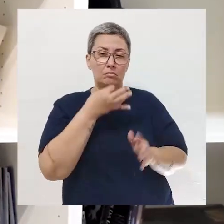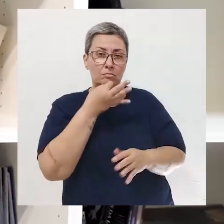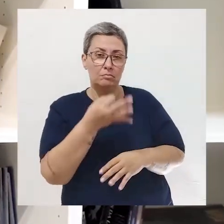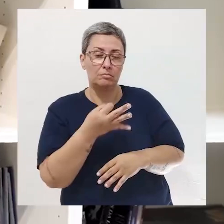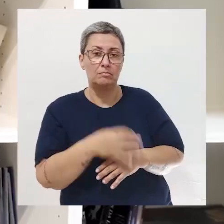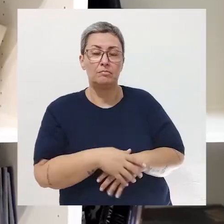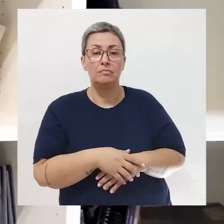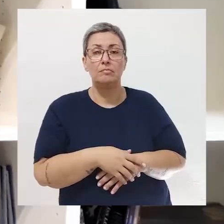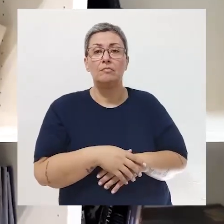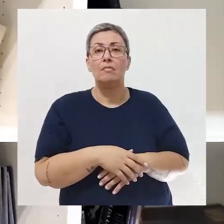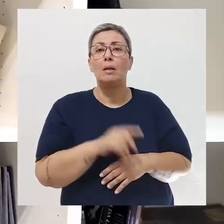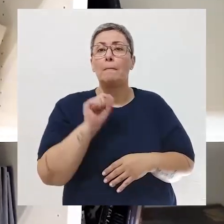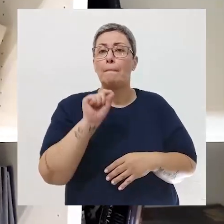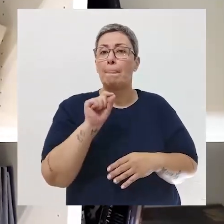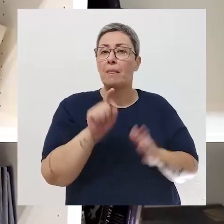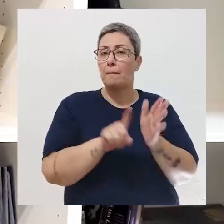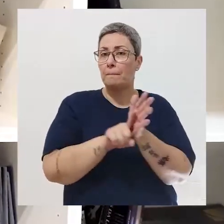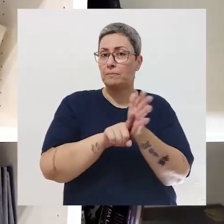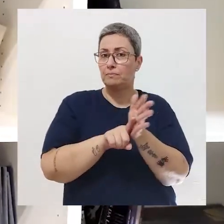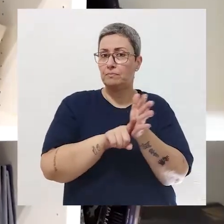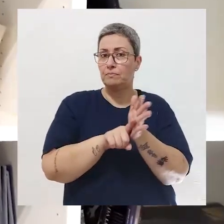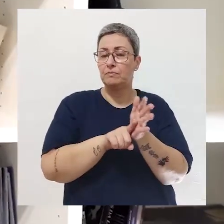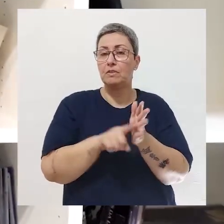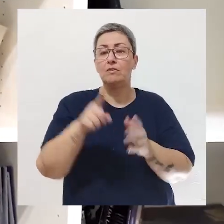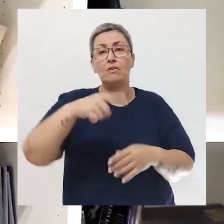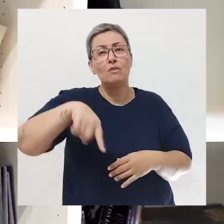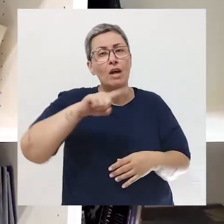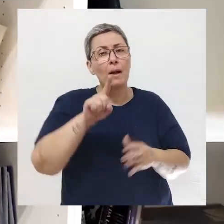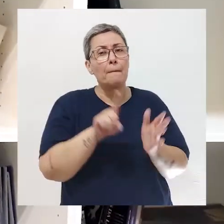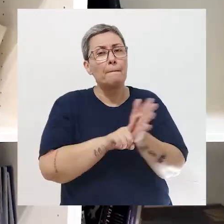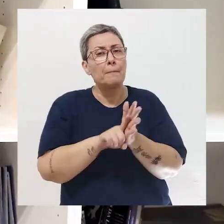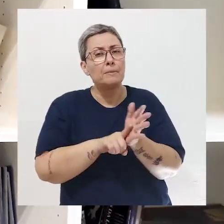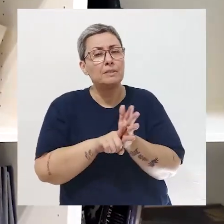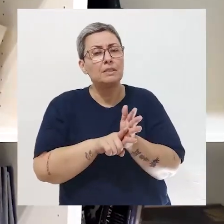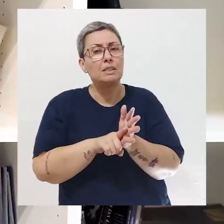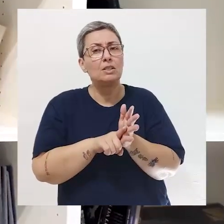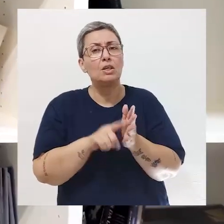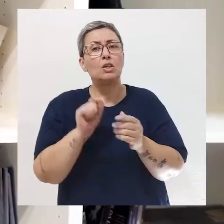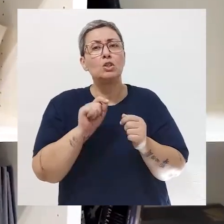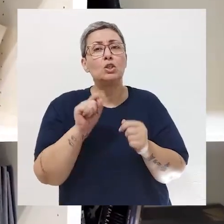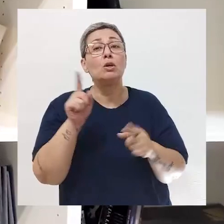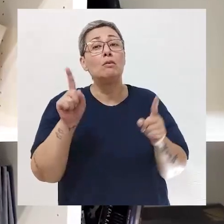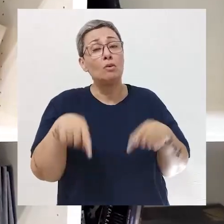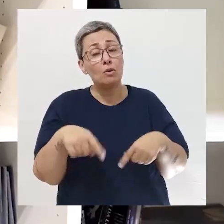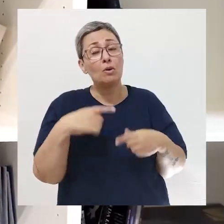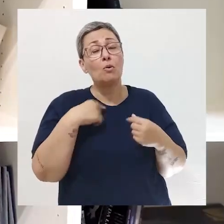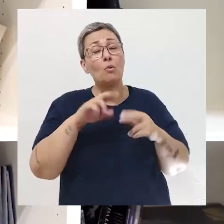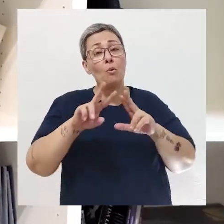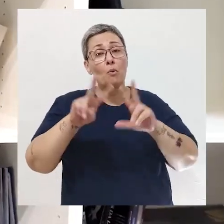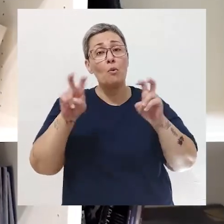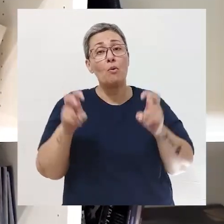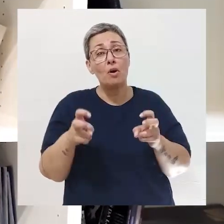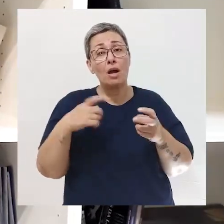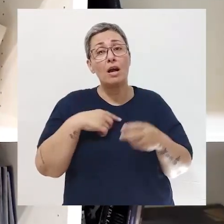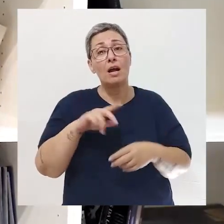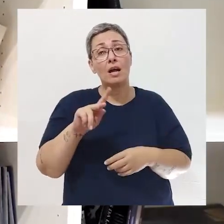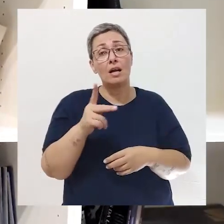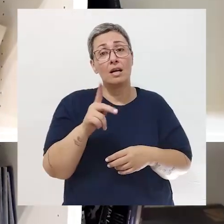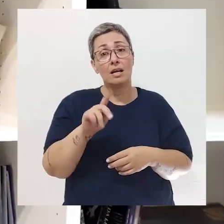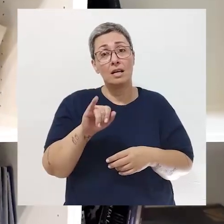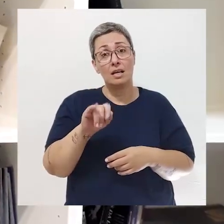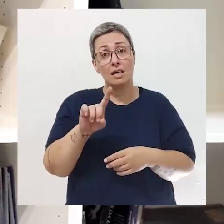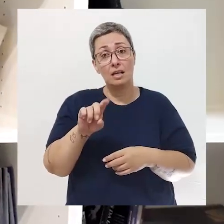para você uma pesquisa. Você vai pesquisar justamente sobre